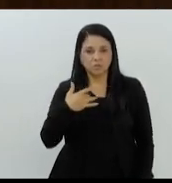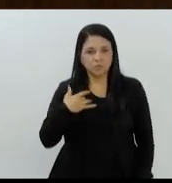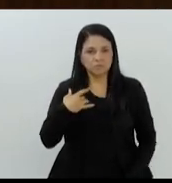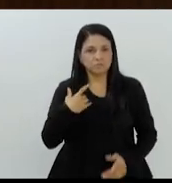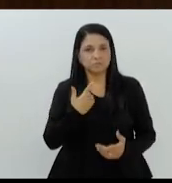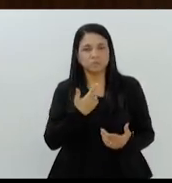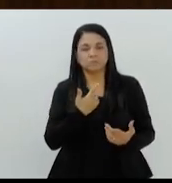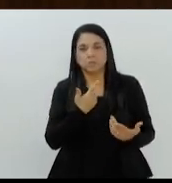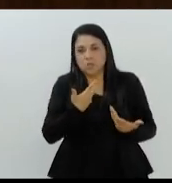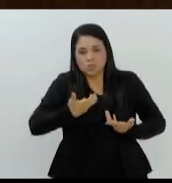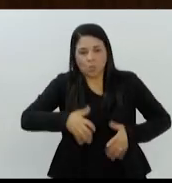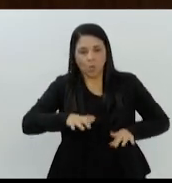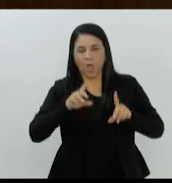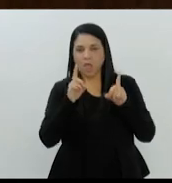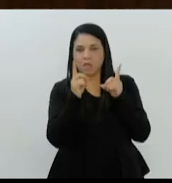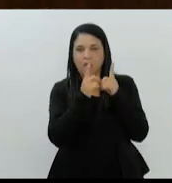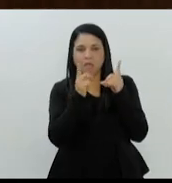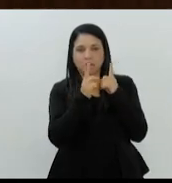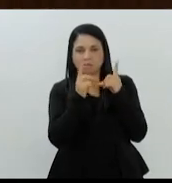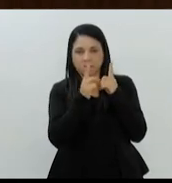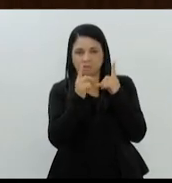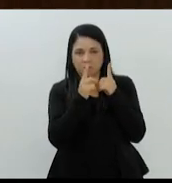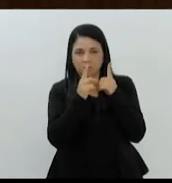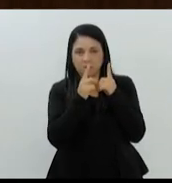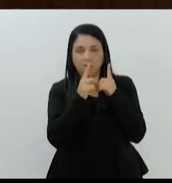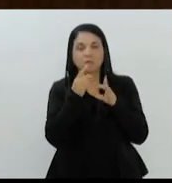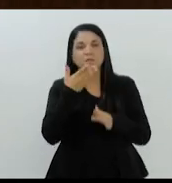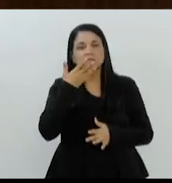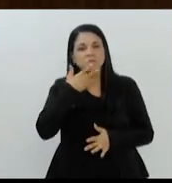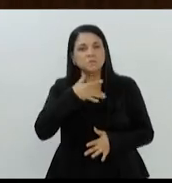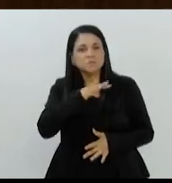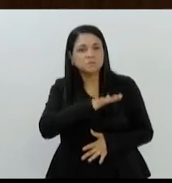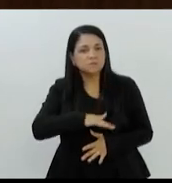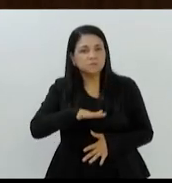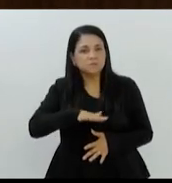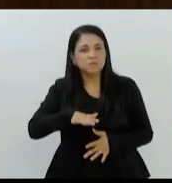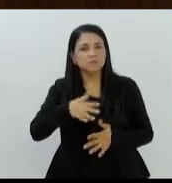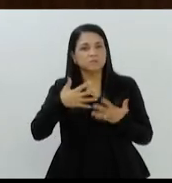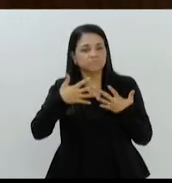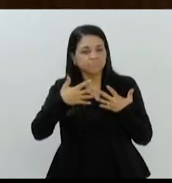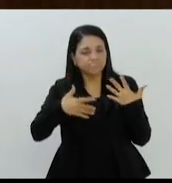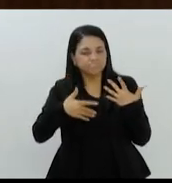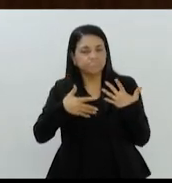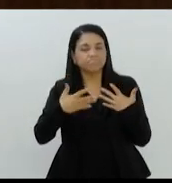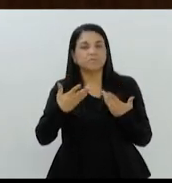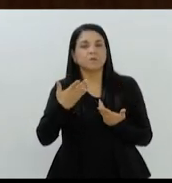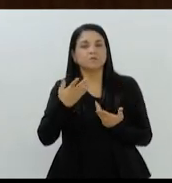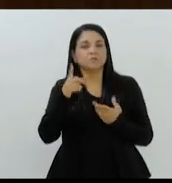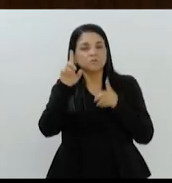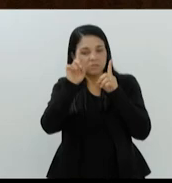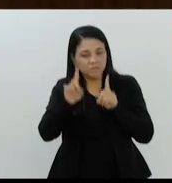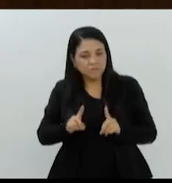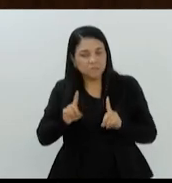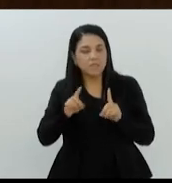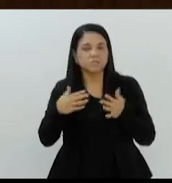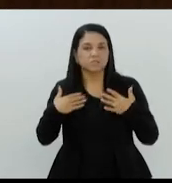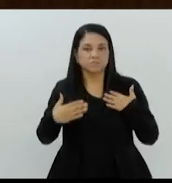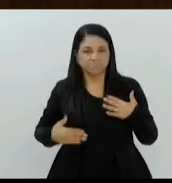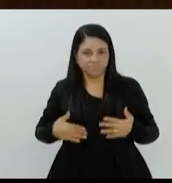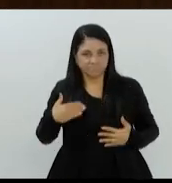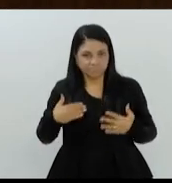atendem, né, as crianças atípicas, os deficientes